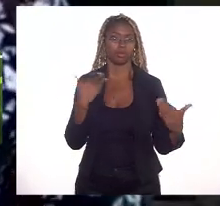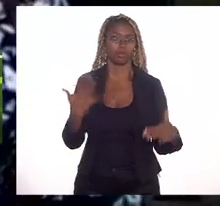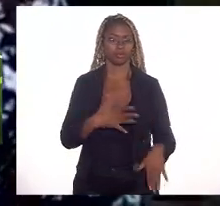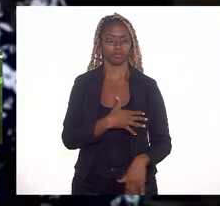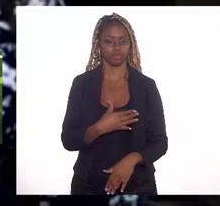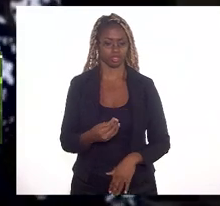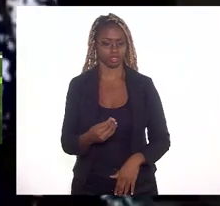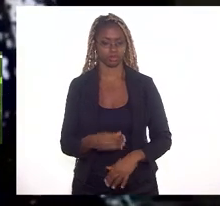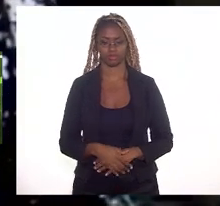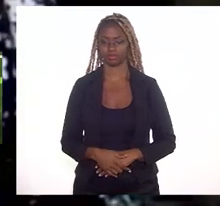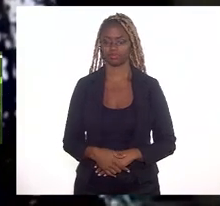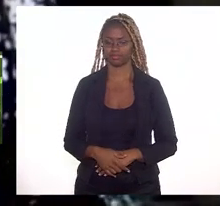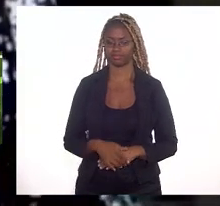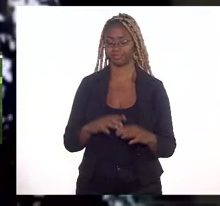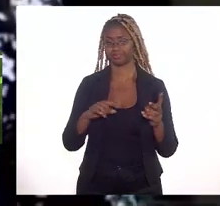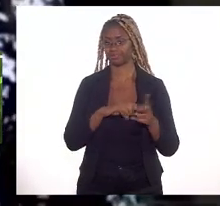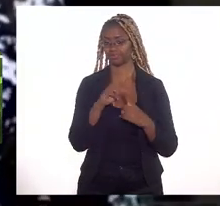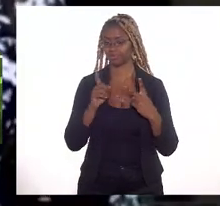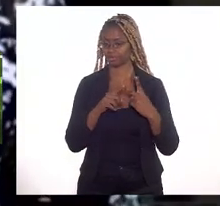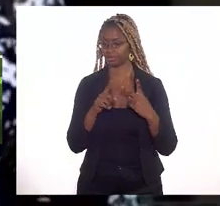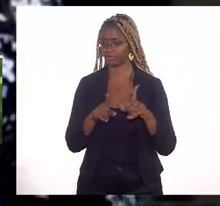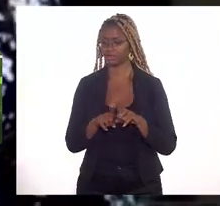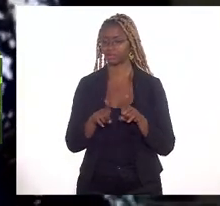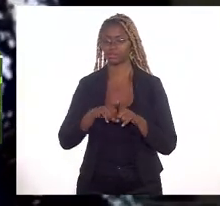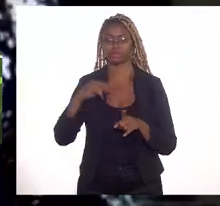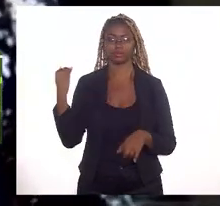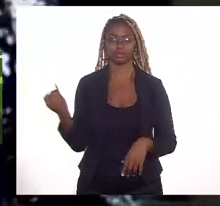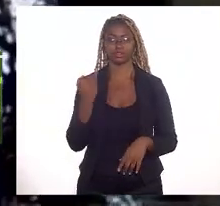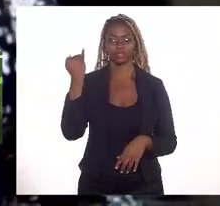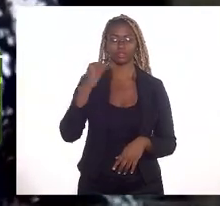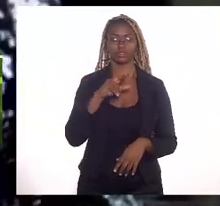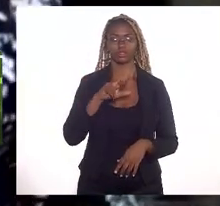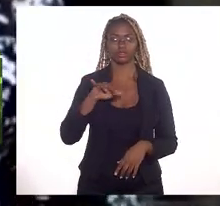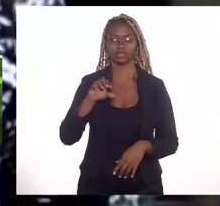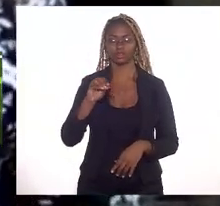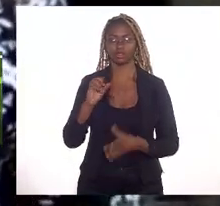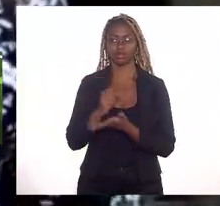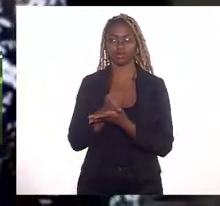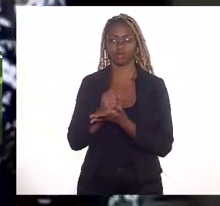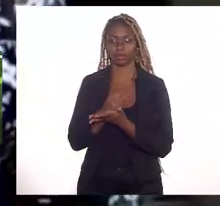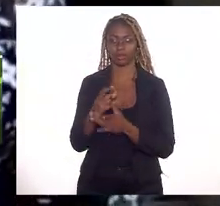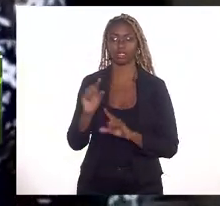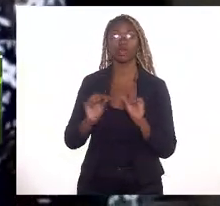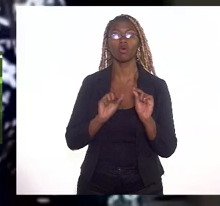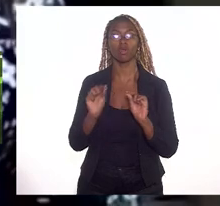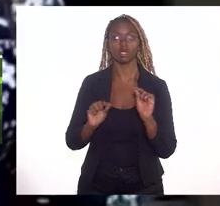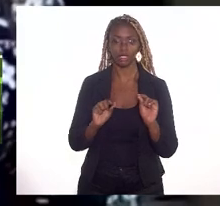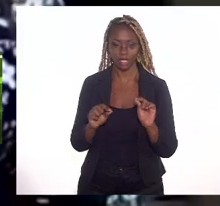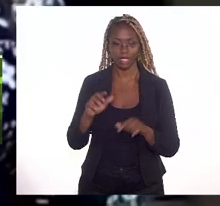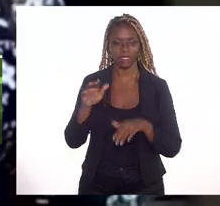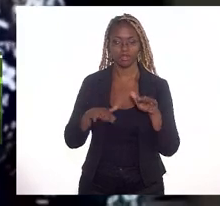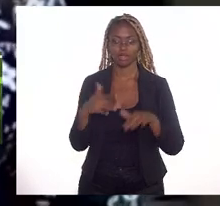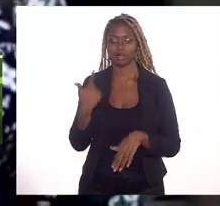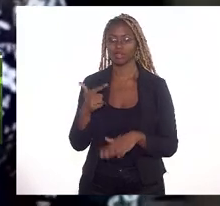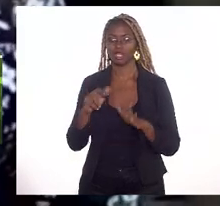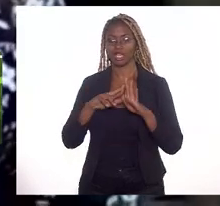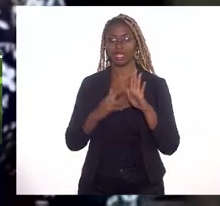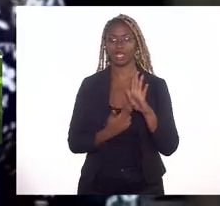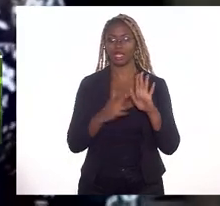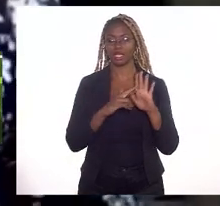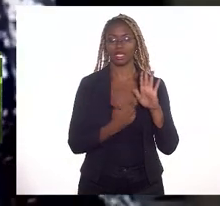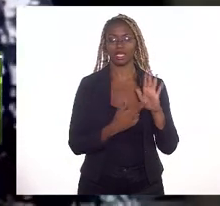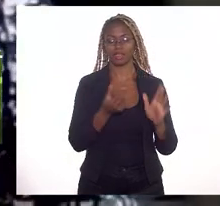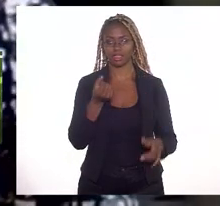Outro gargalo muito importante também é a Rio Farms, que muitas vezes não tem a regularidade